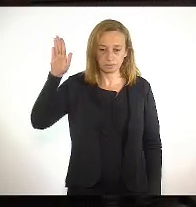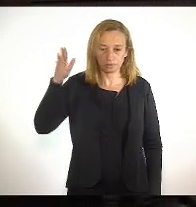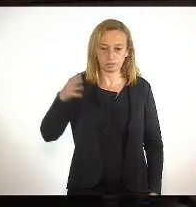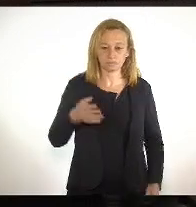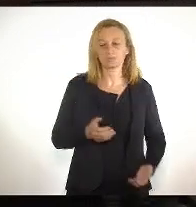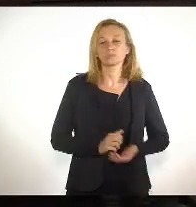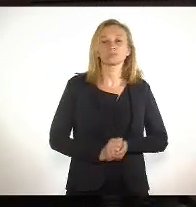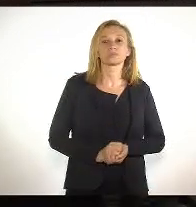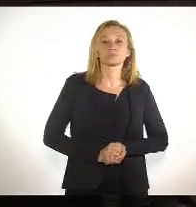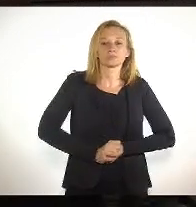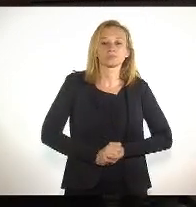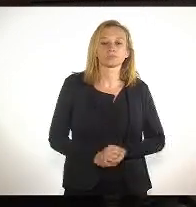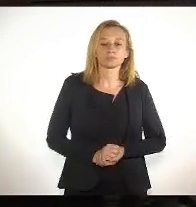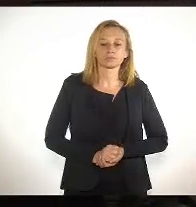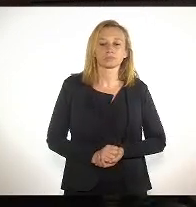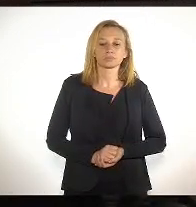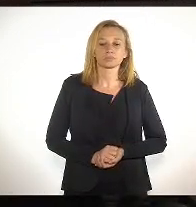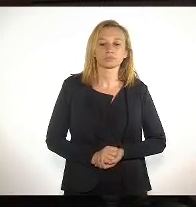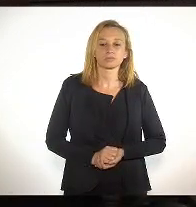dizimar